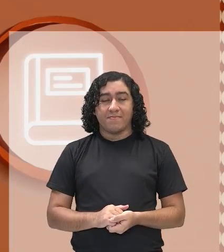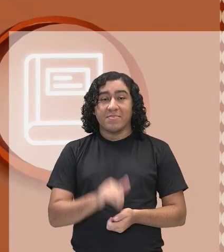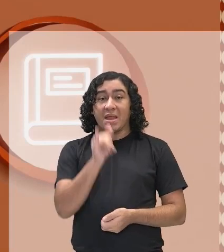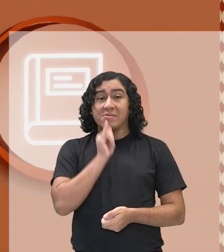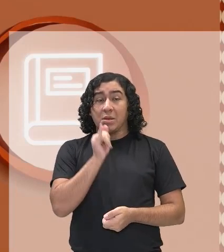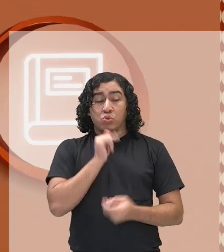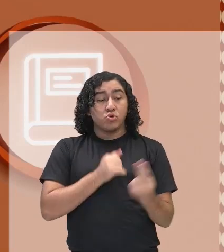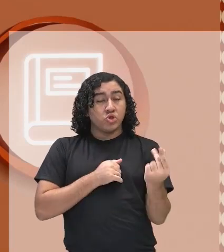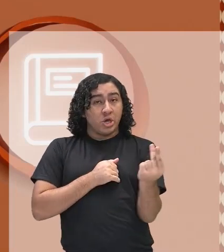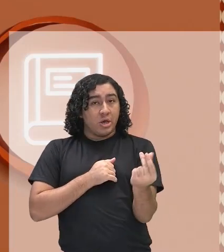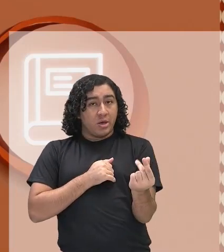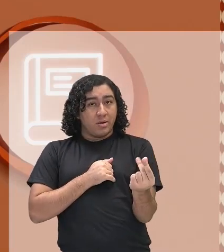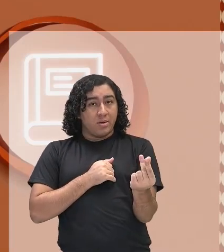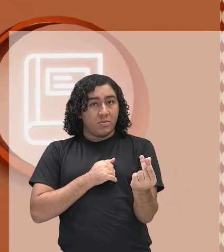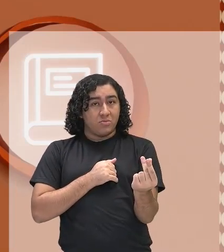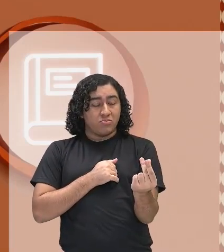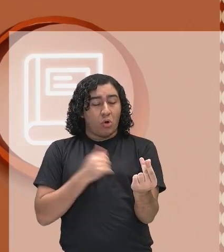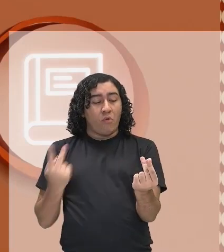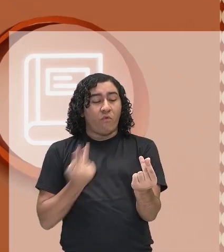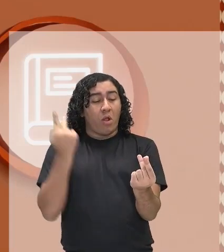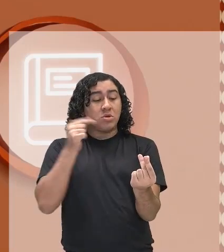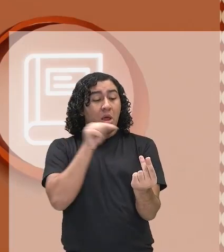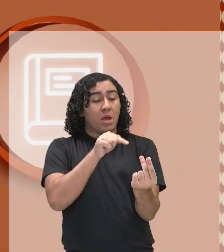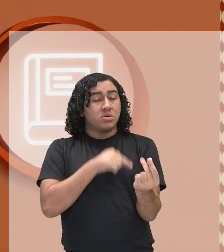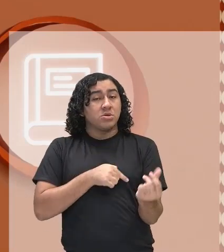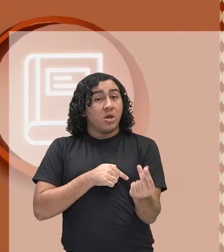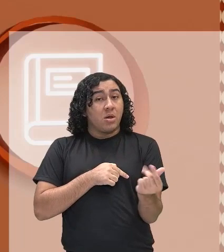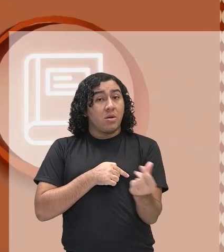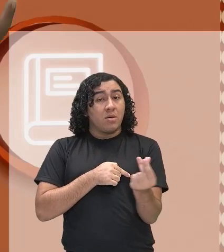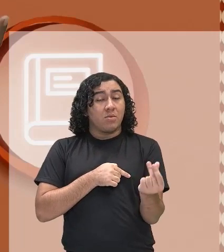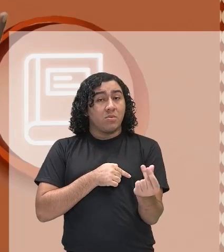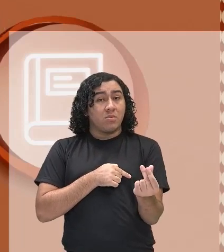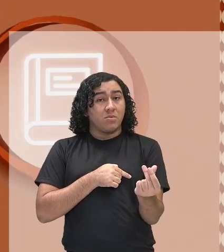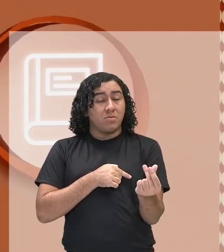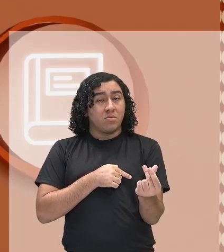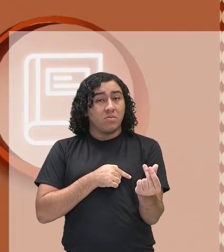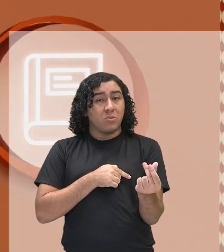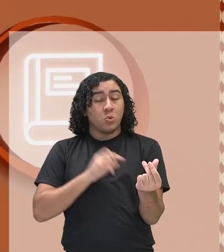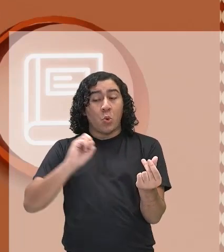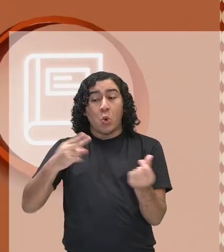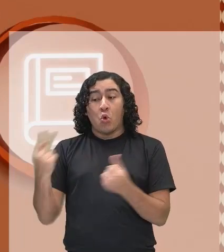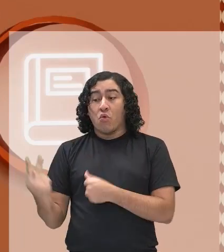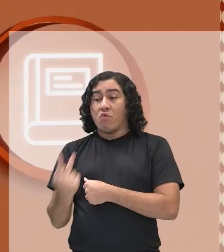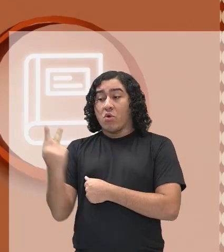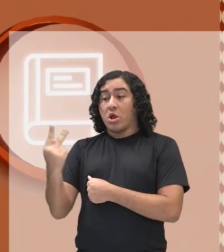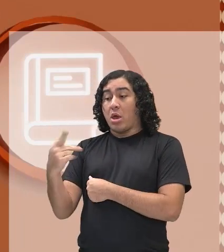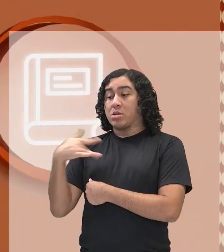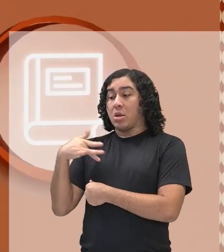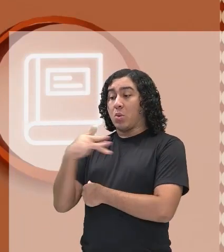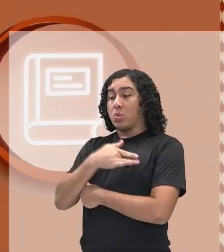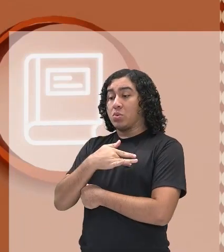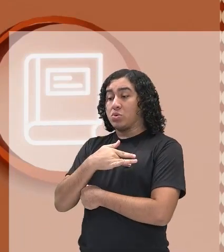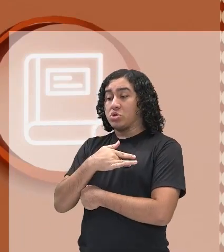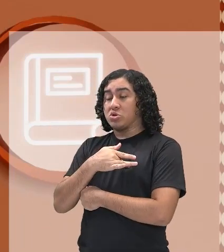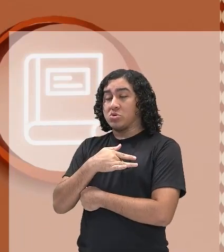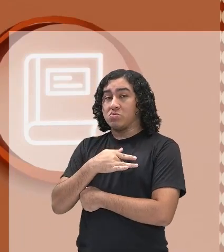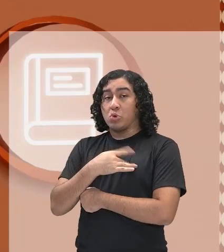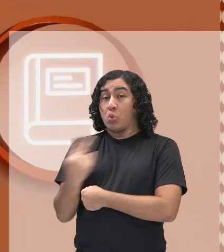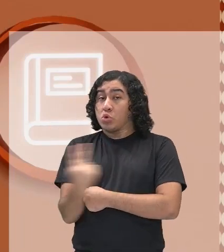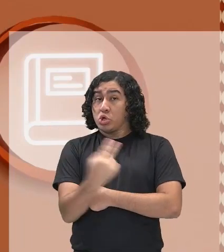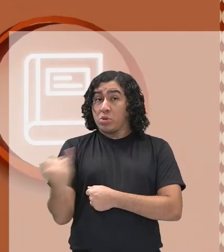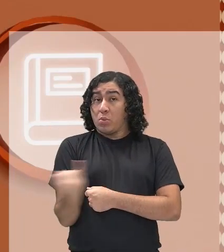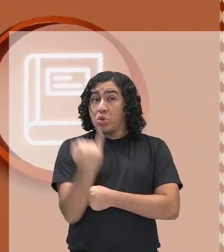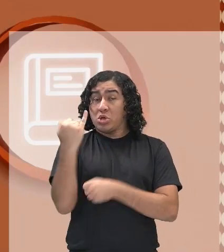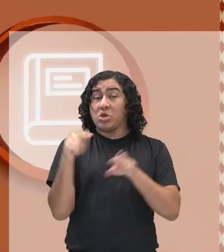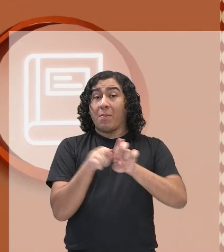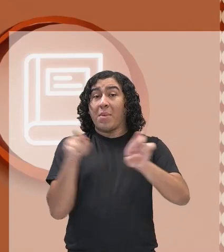dinheiro. Valorizar o dinheiro. Valorar a saúde, né? Os dois são importantes, mas